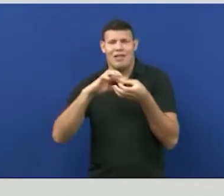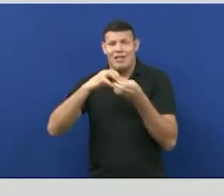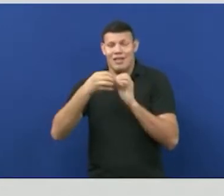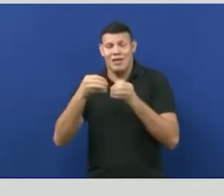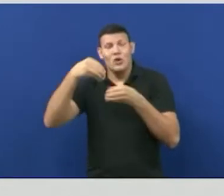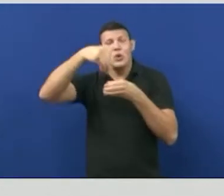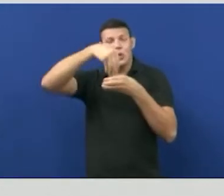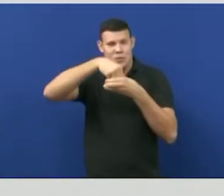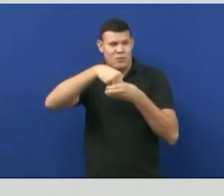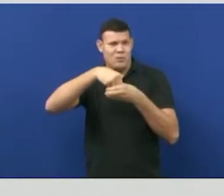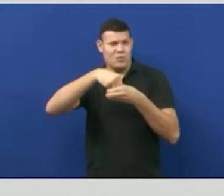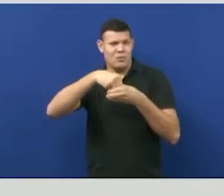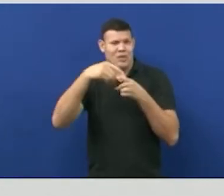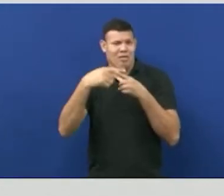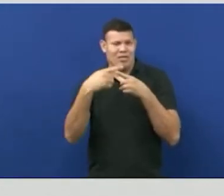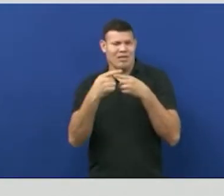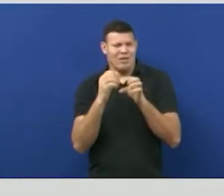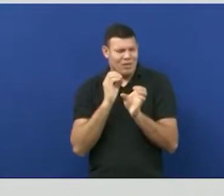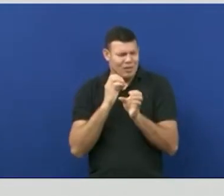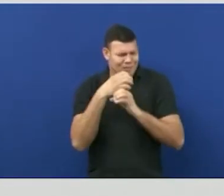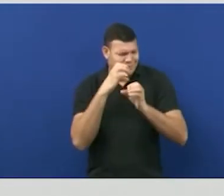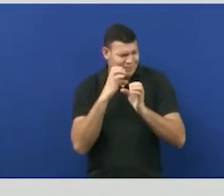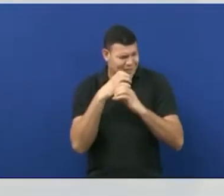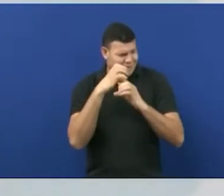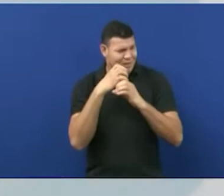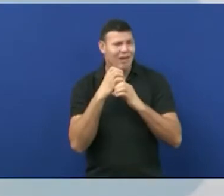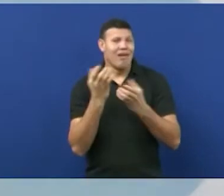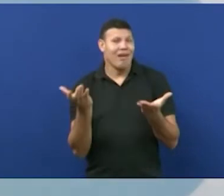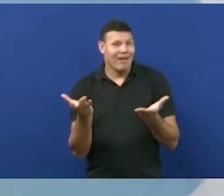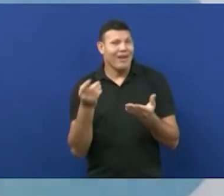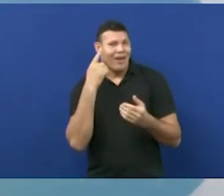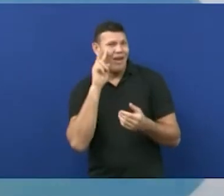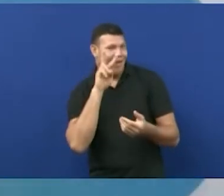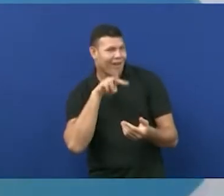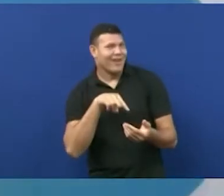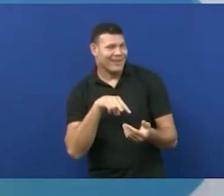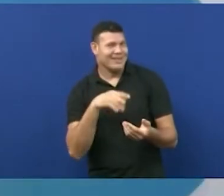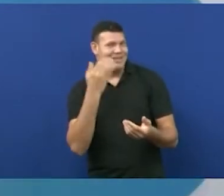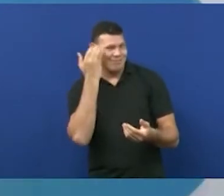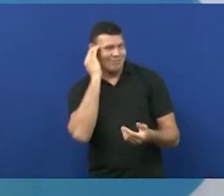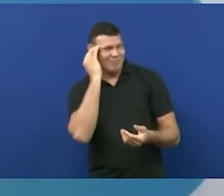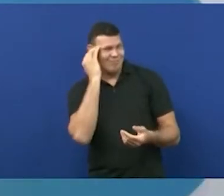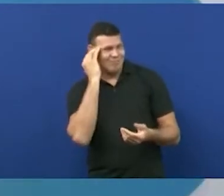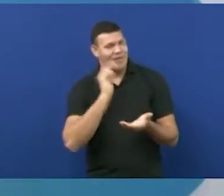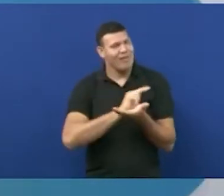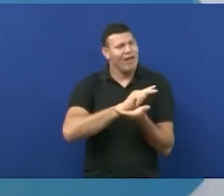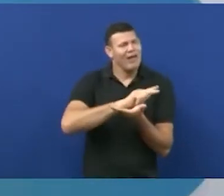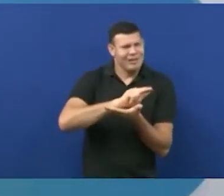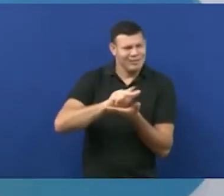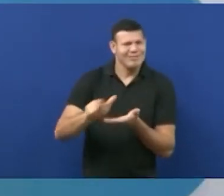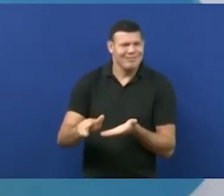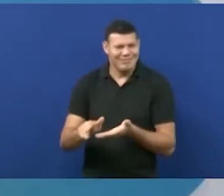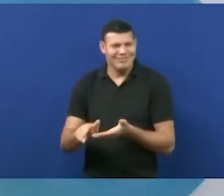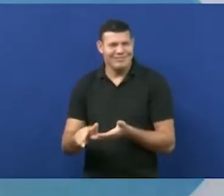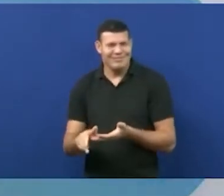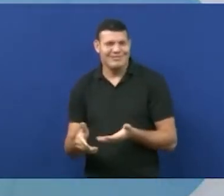a química, nós vamos descobrir que existe uma diversidade de moléculas diferentes que